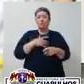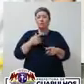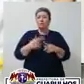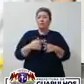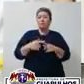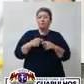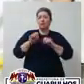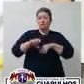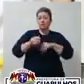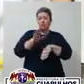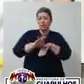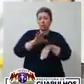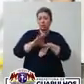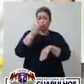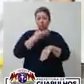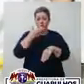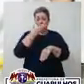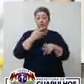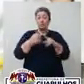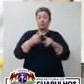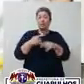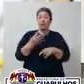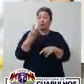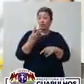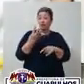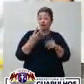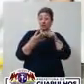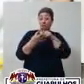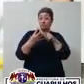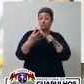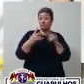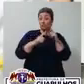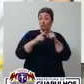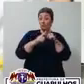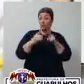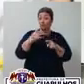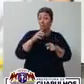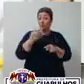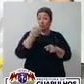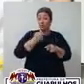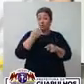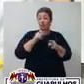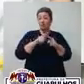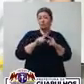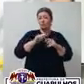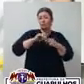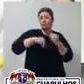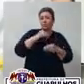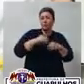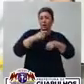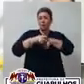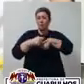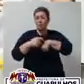Camarô sempre ensina aqui no curso de doces e sobremesas. É um recheio de quatro leites. É um recheio bacana para você fazer com